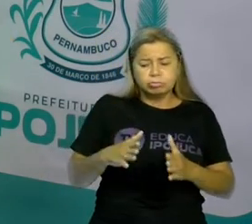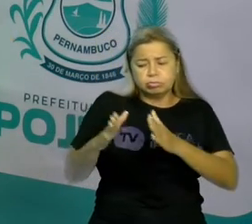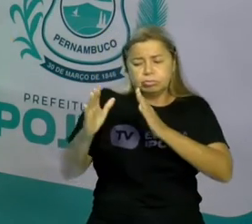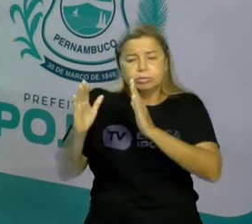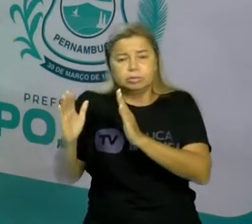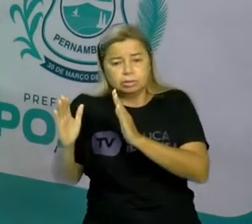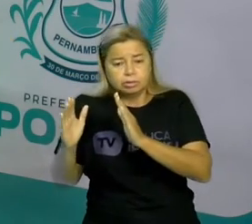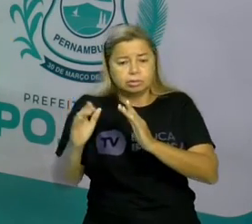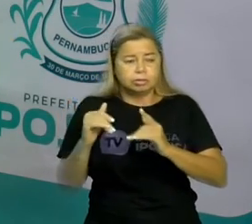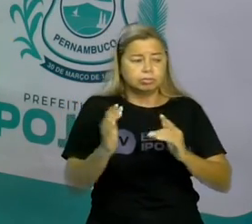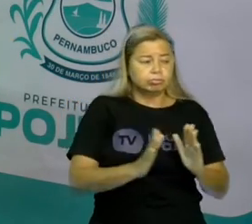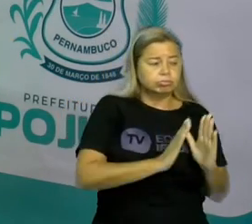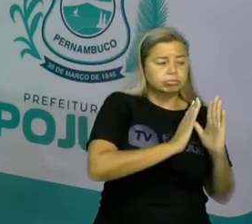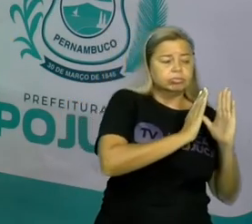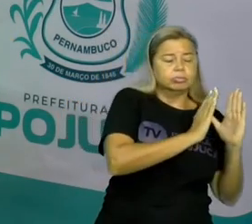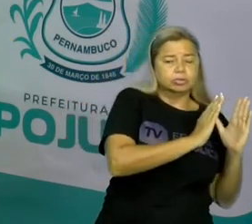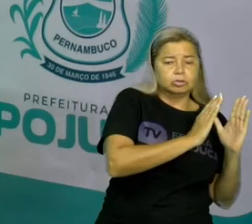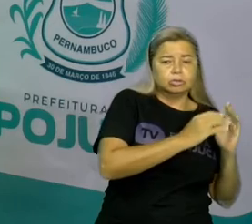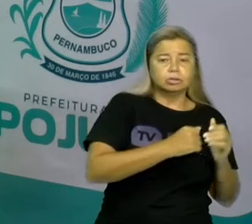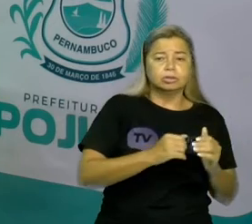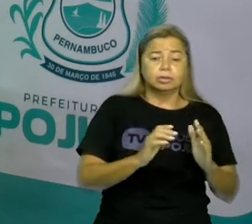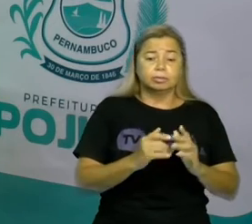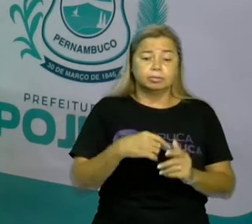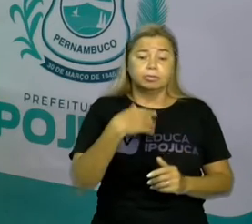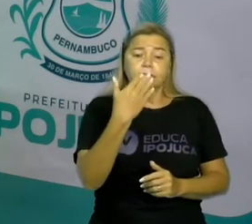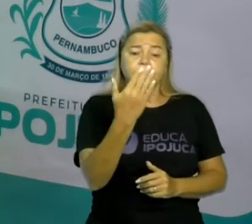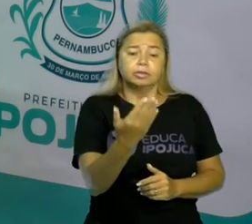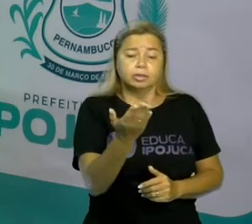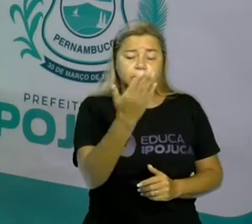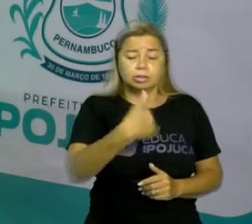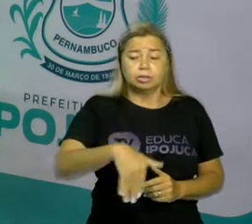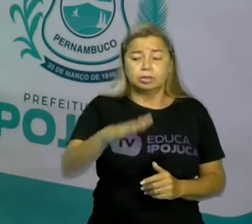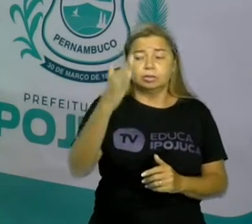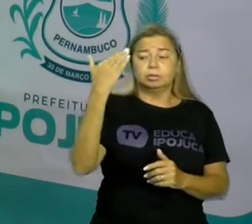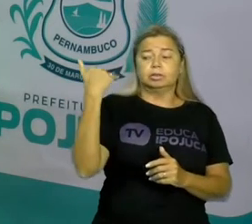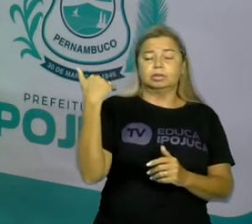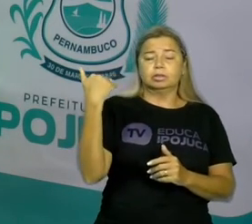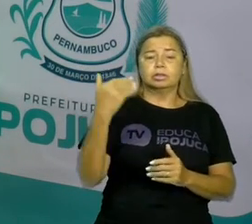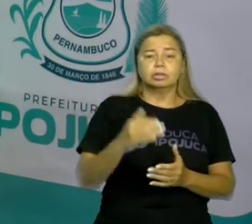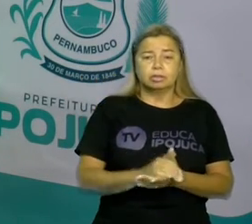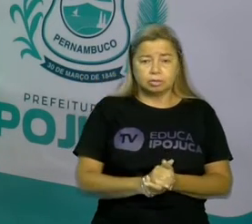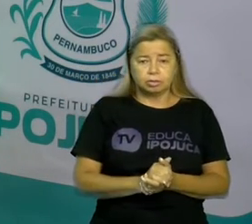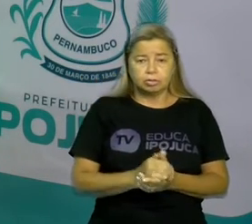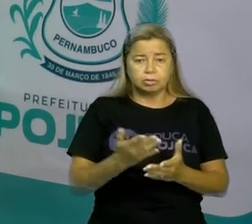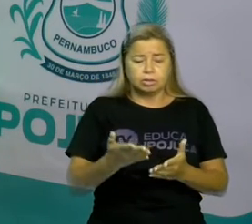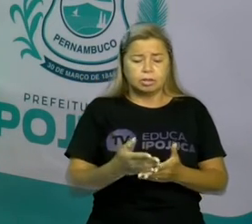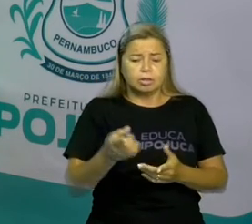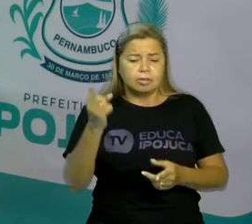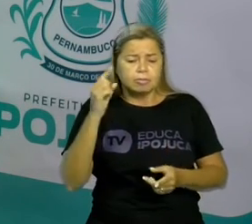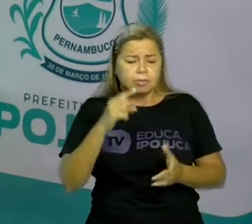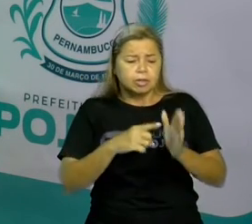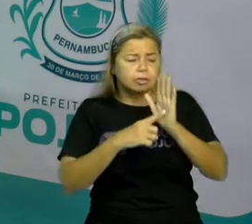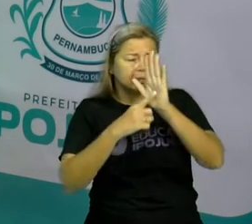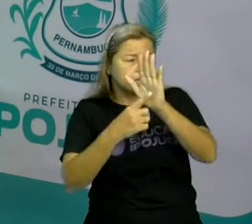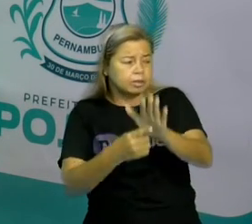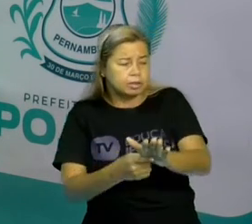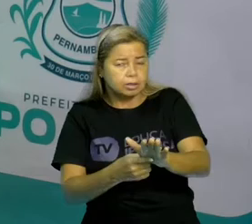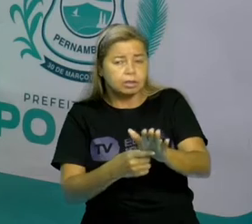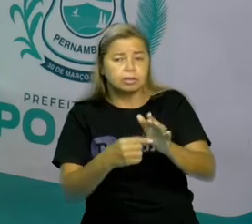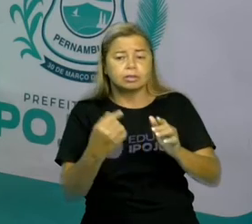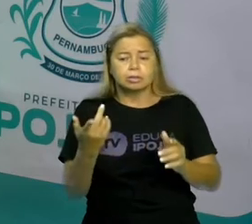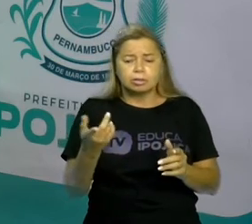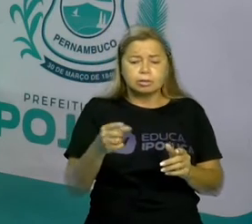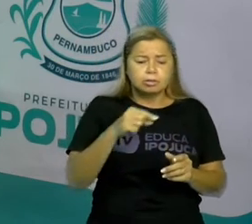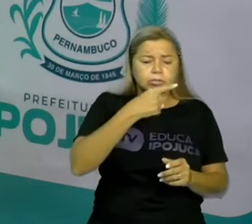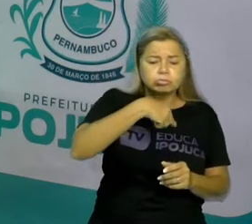esquerda frente trás Então essas são as indicações são as posições a